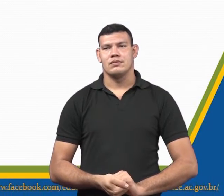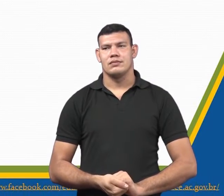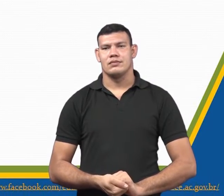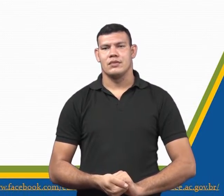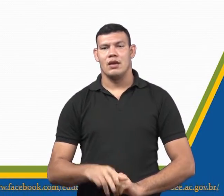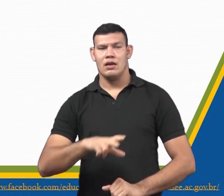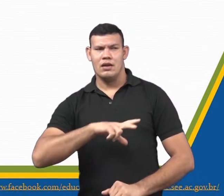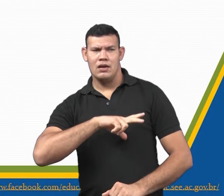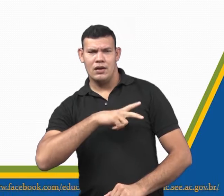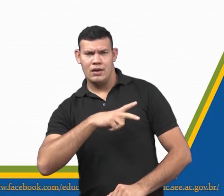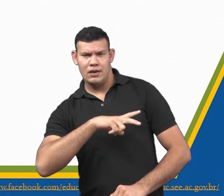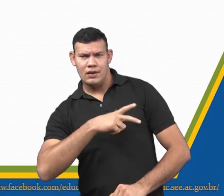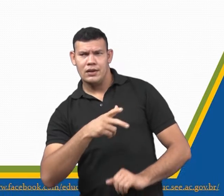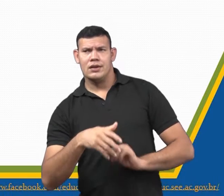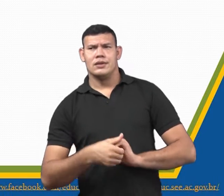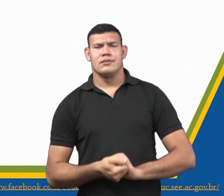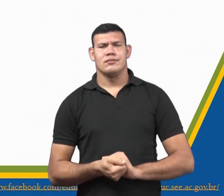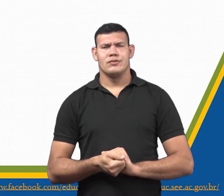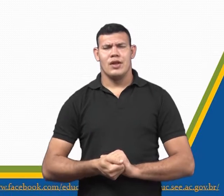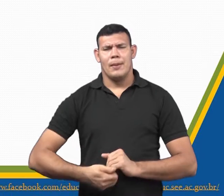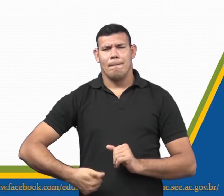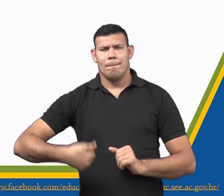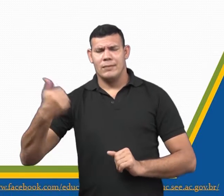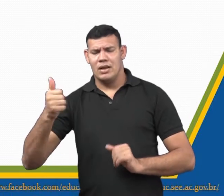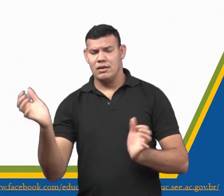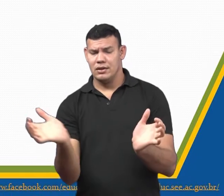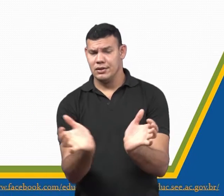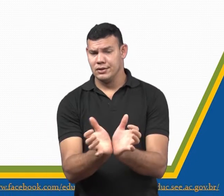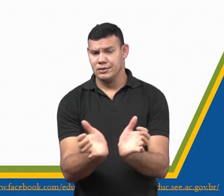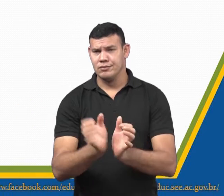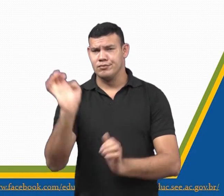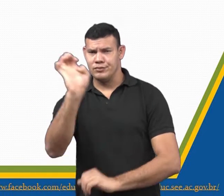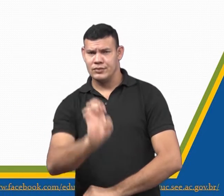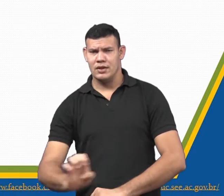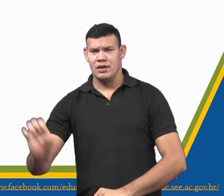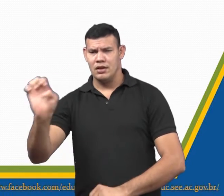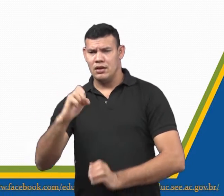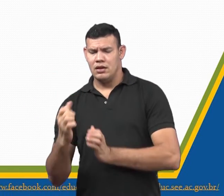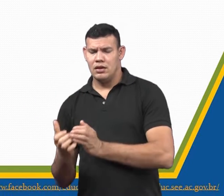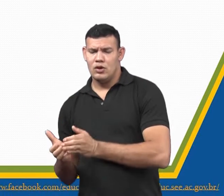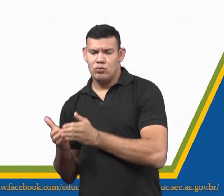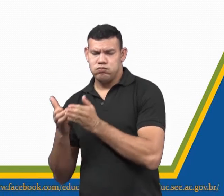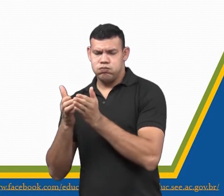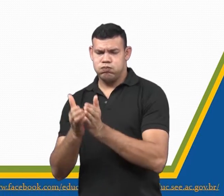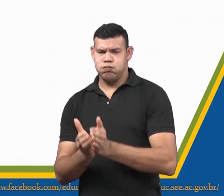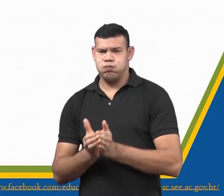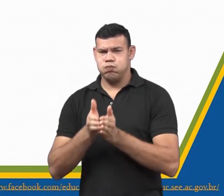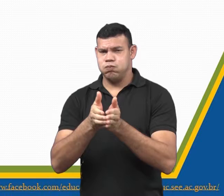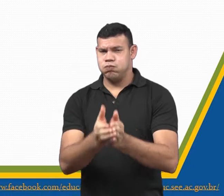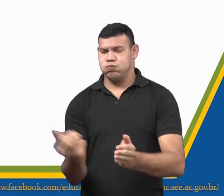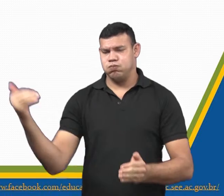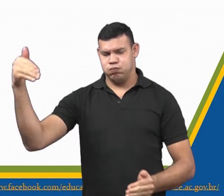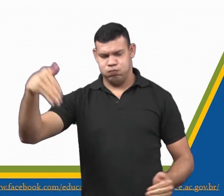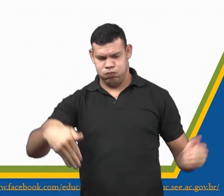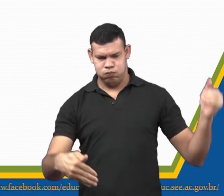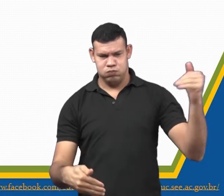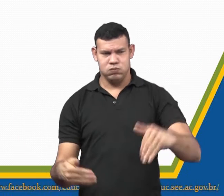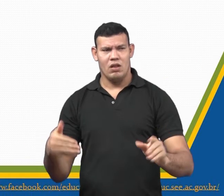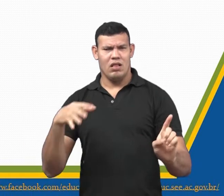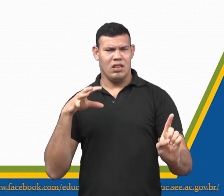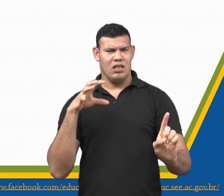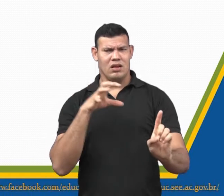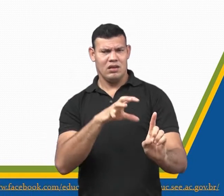Tinha os portugueses, que foi o primeiro grupo europeu a aportar no Brasil. Introduziram seus conceitos